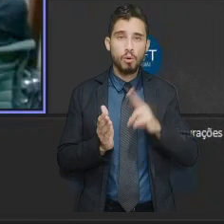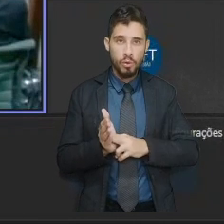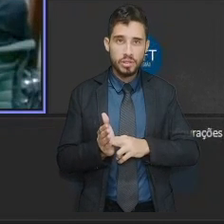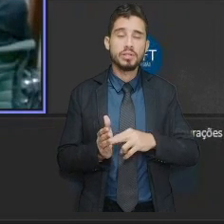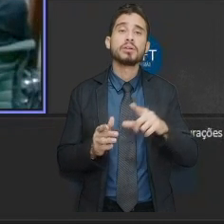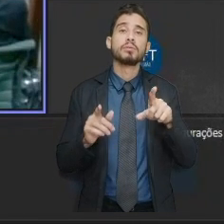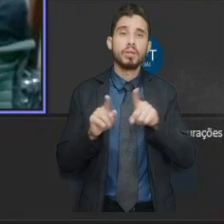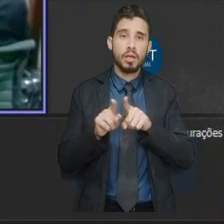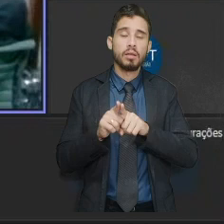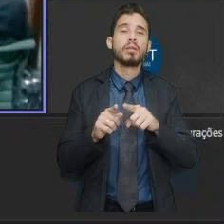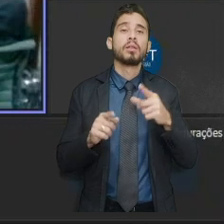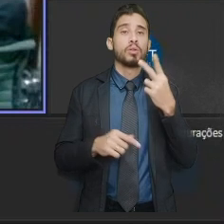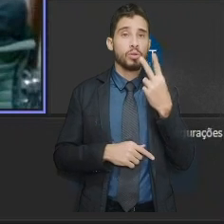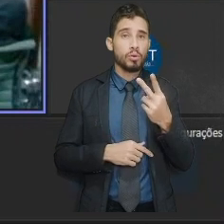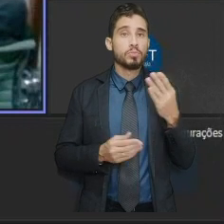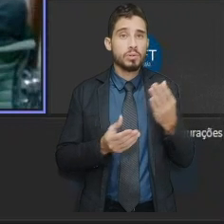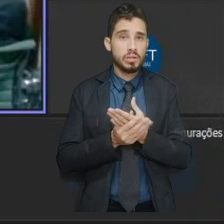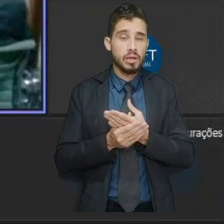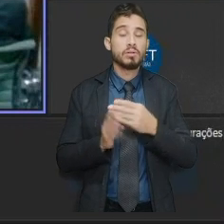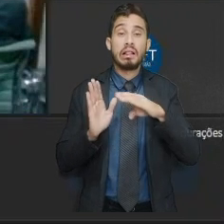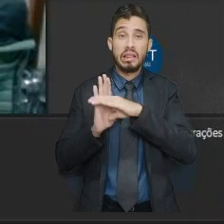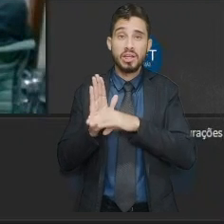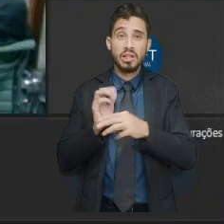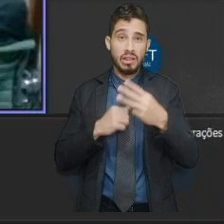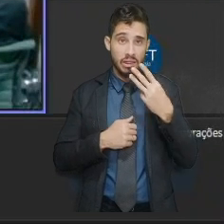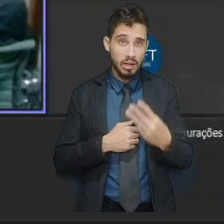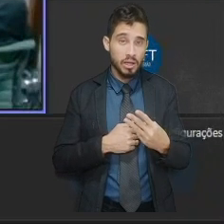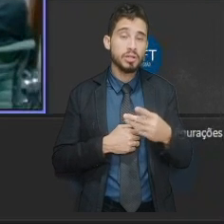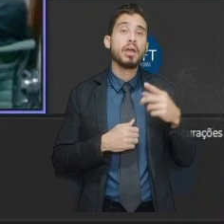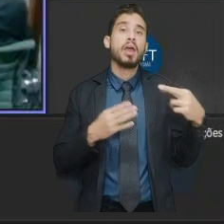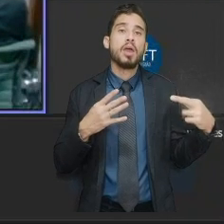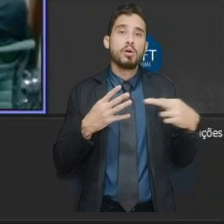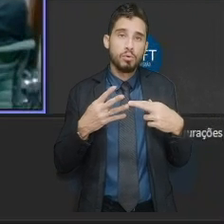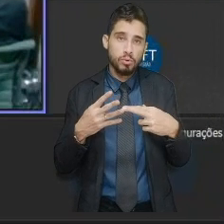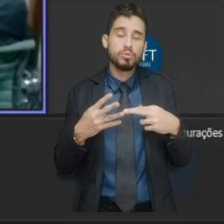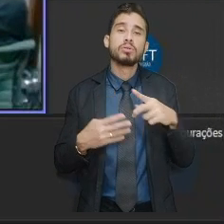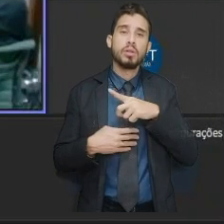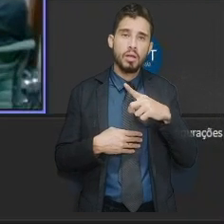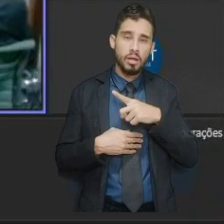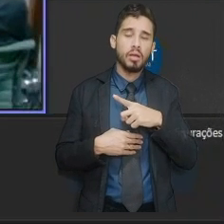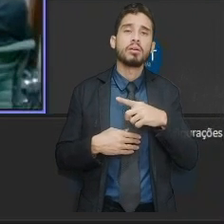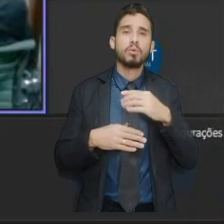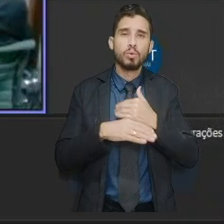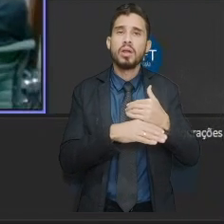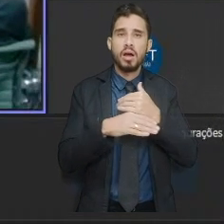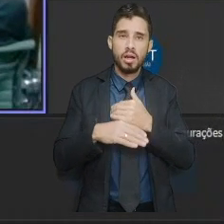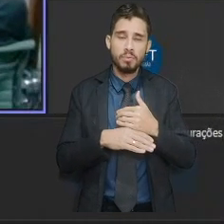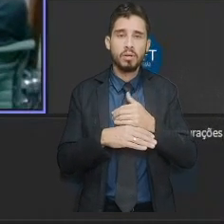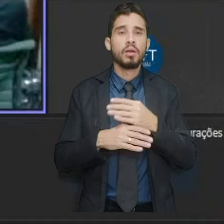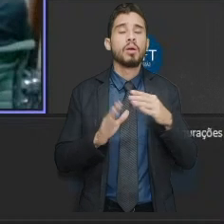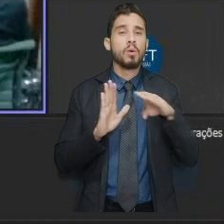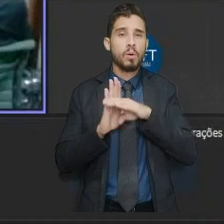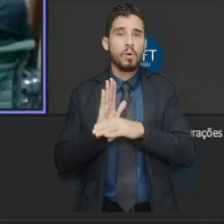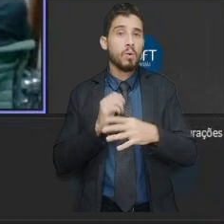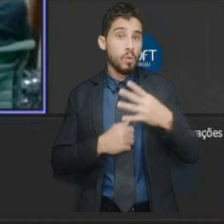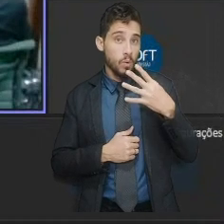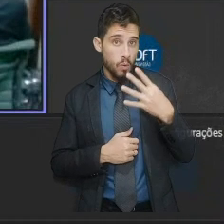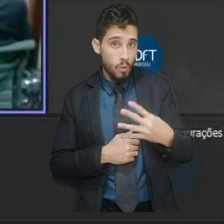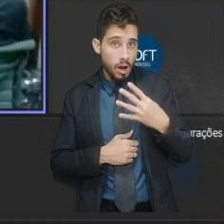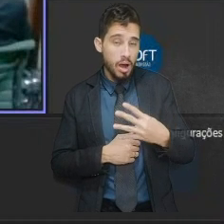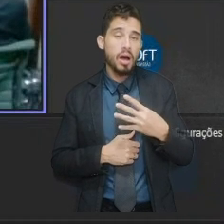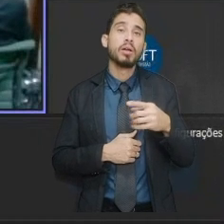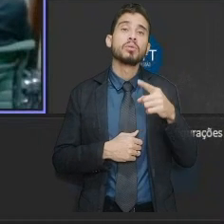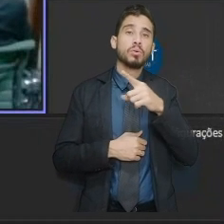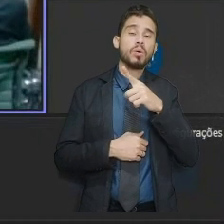parcialmente provido, unânime, 2 processos. Lista 3, recurso conhecido e provido, unânime. Lista 4,